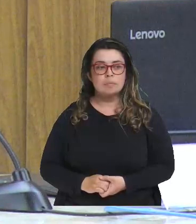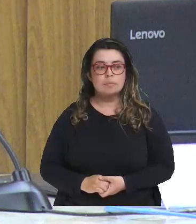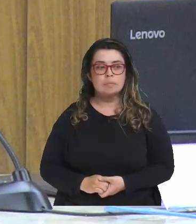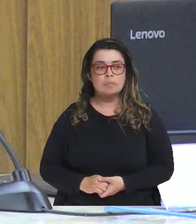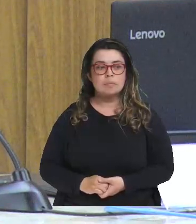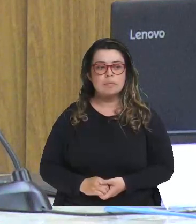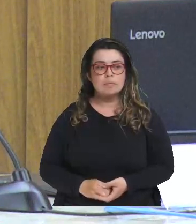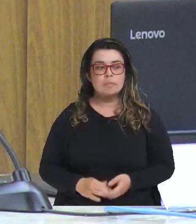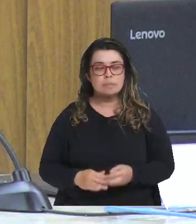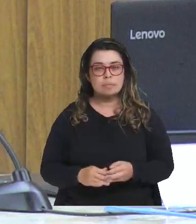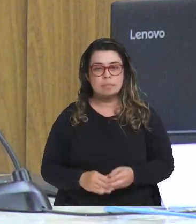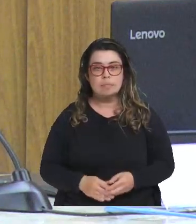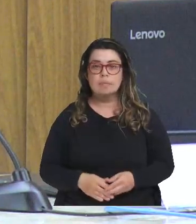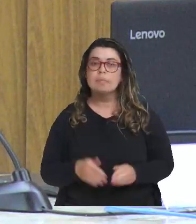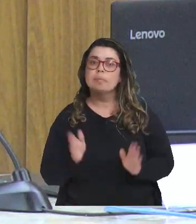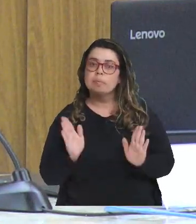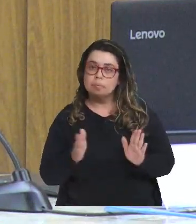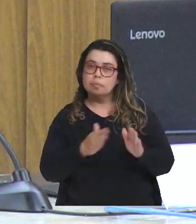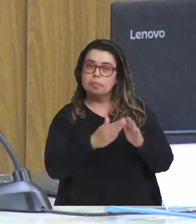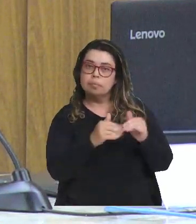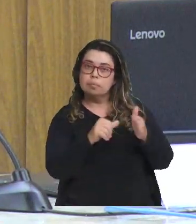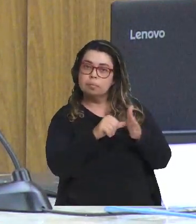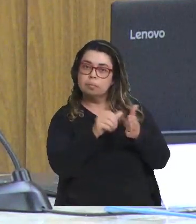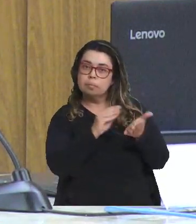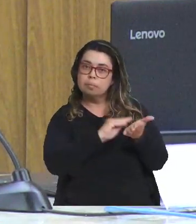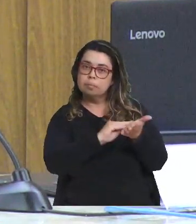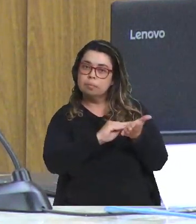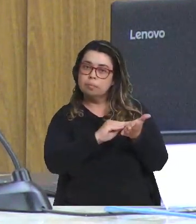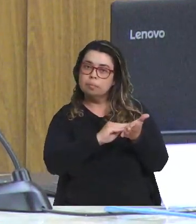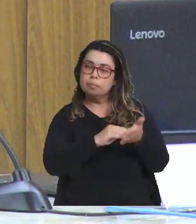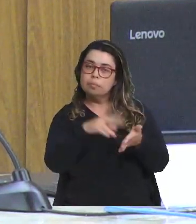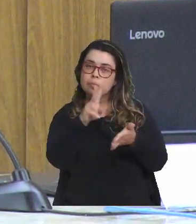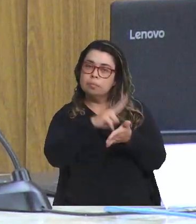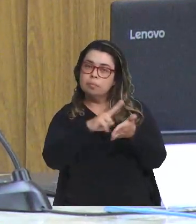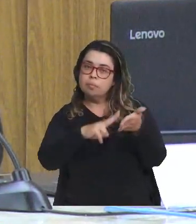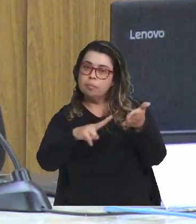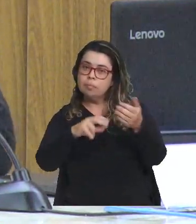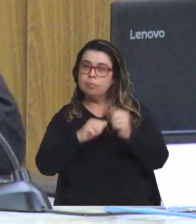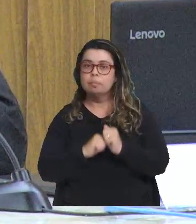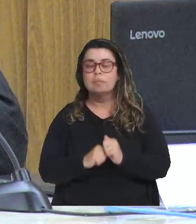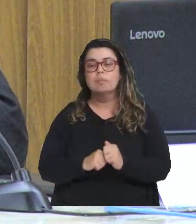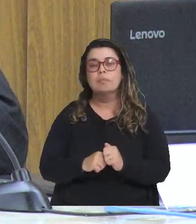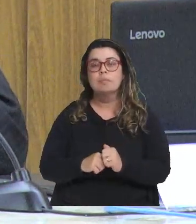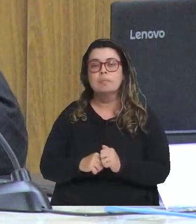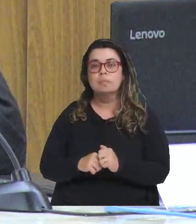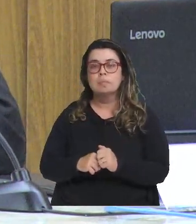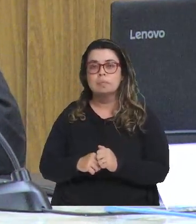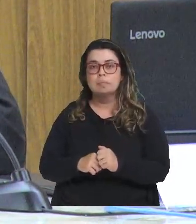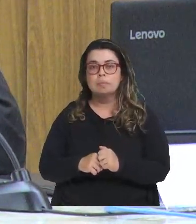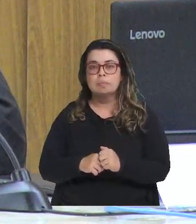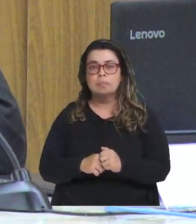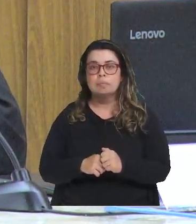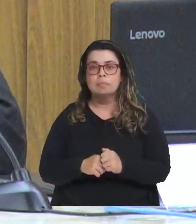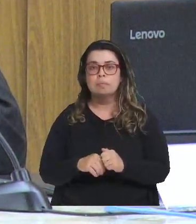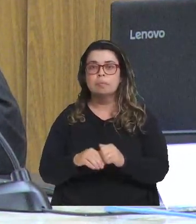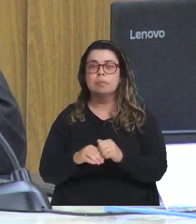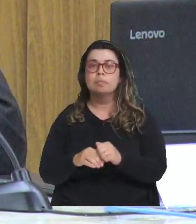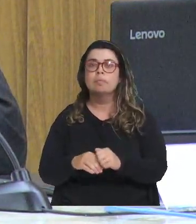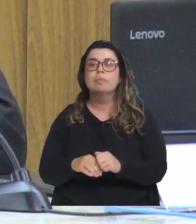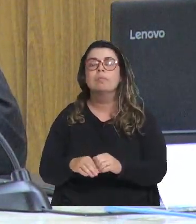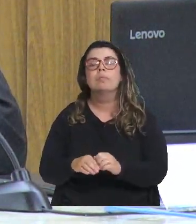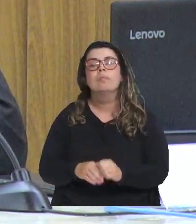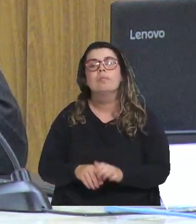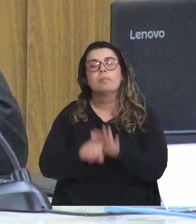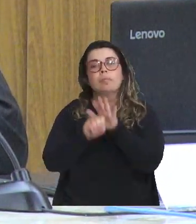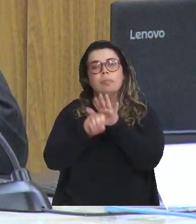Determino ao primeiro secretário, vereador Gerson Alves, a leitura da matéria do expediente. Os requerimentos, moções e